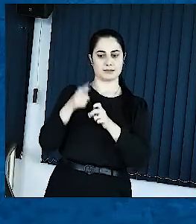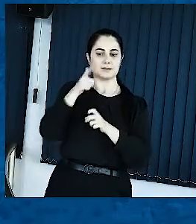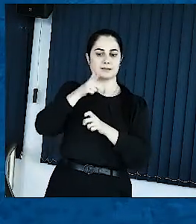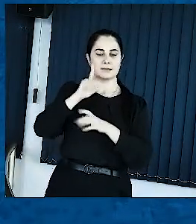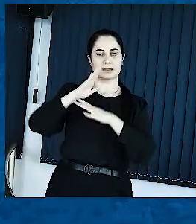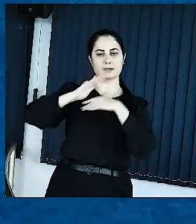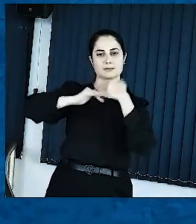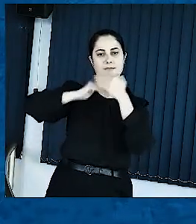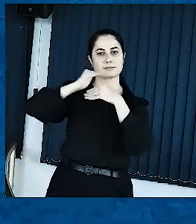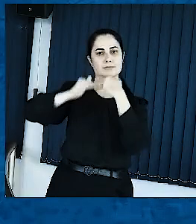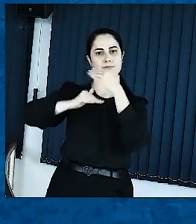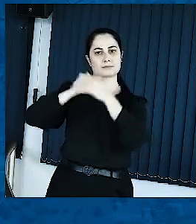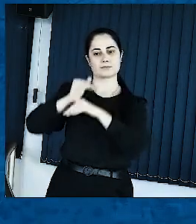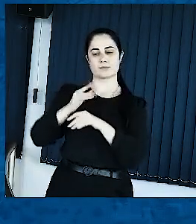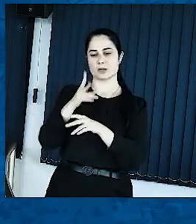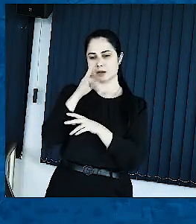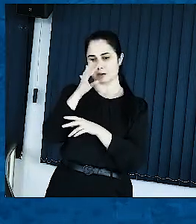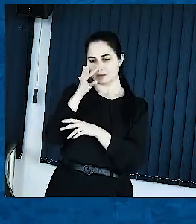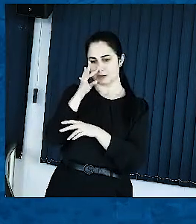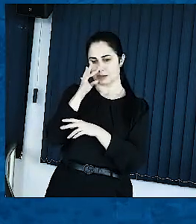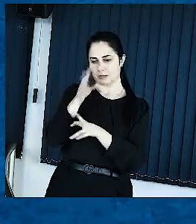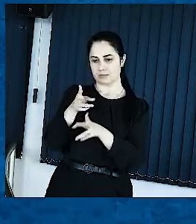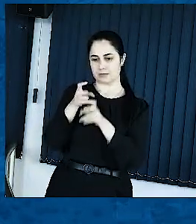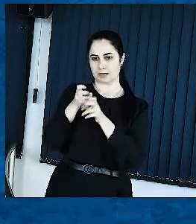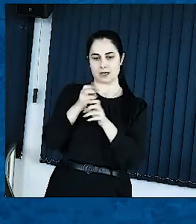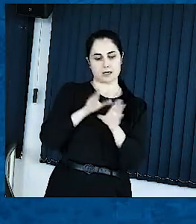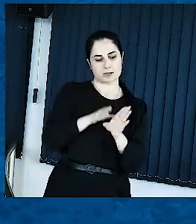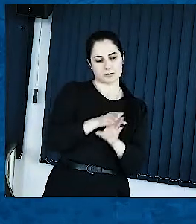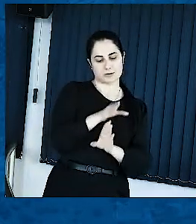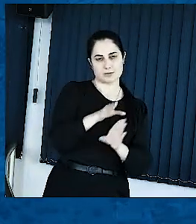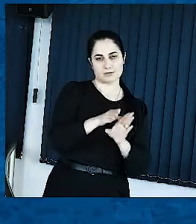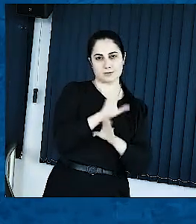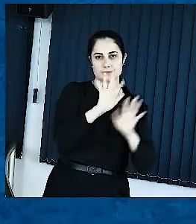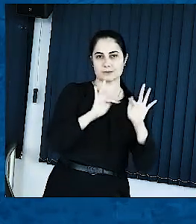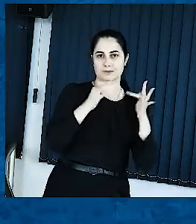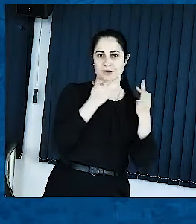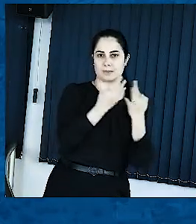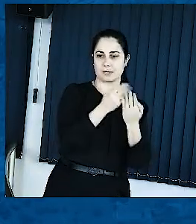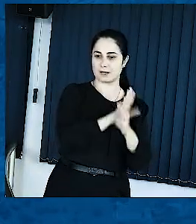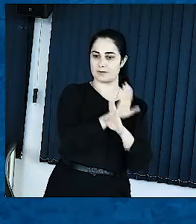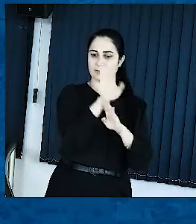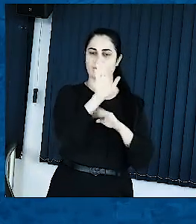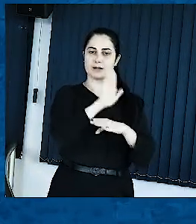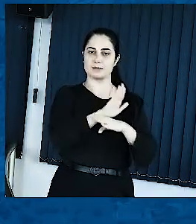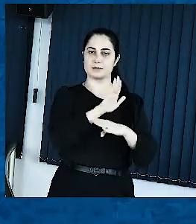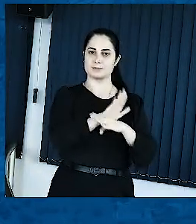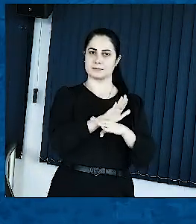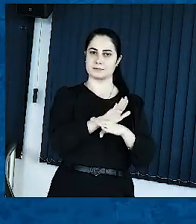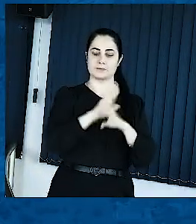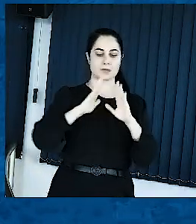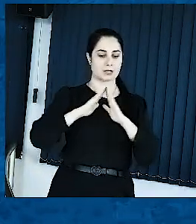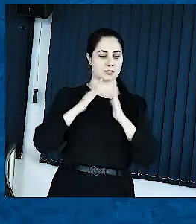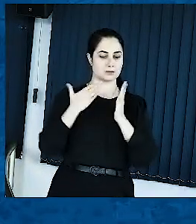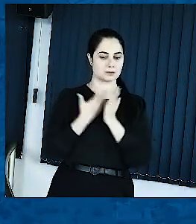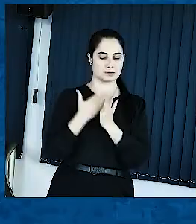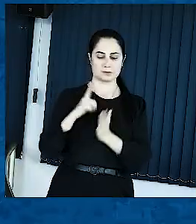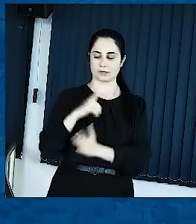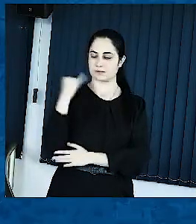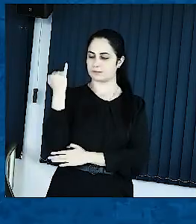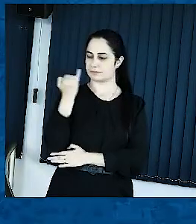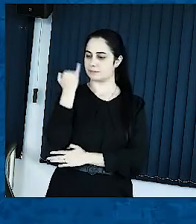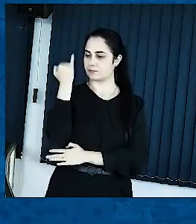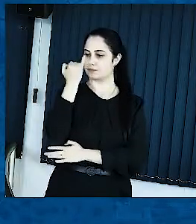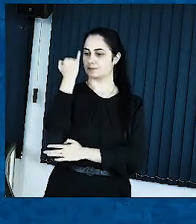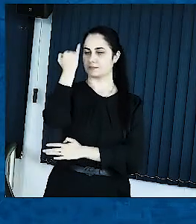desenvolvimento, para observar alguns atrasos e orientar a família a procurar ajuda. A escola tem uma importância